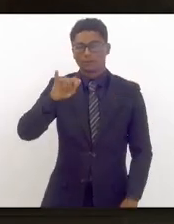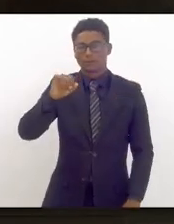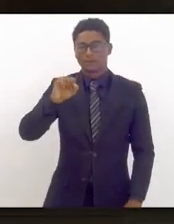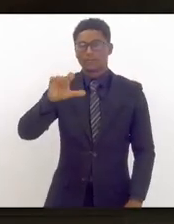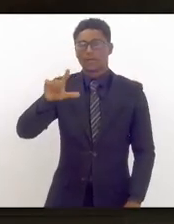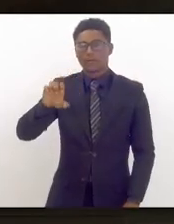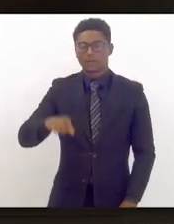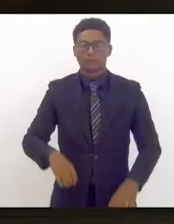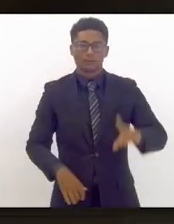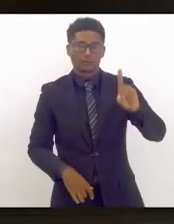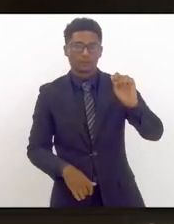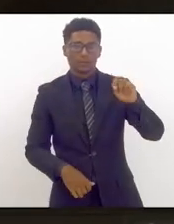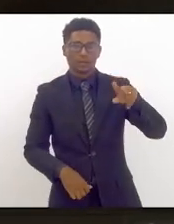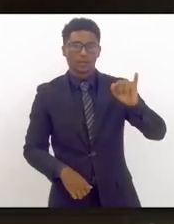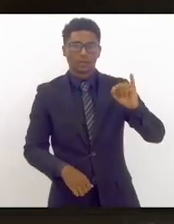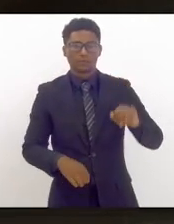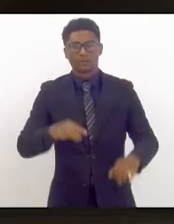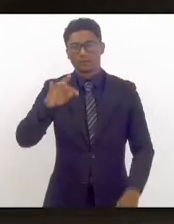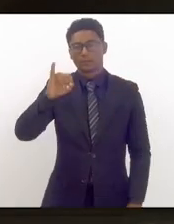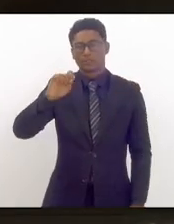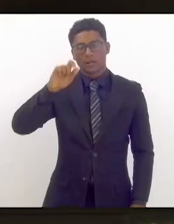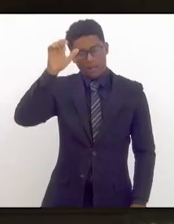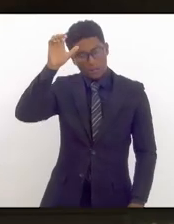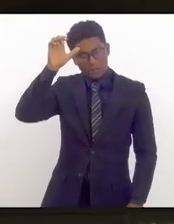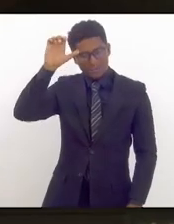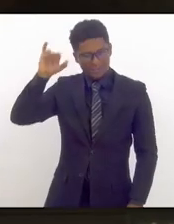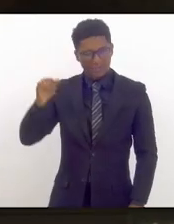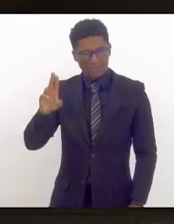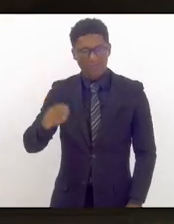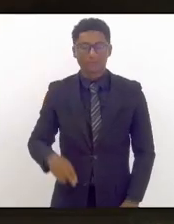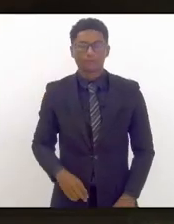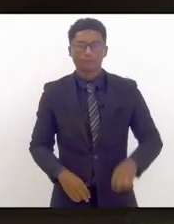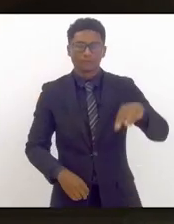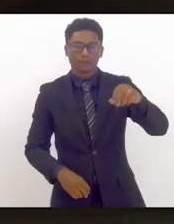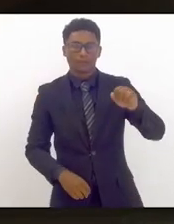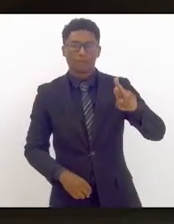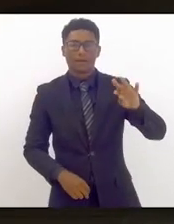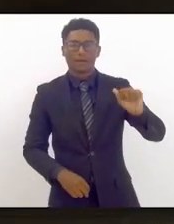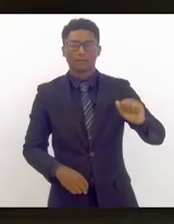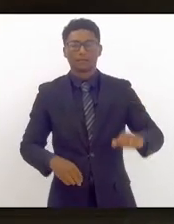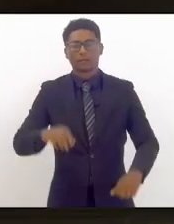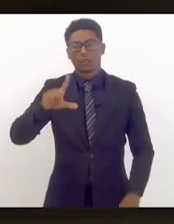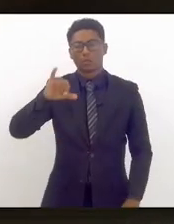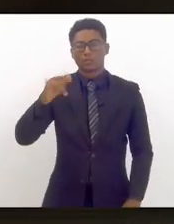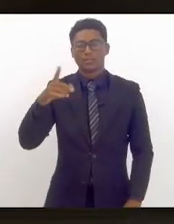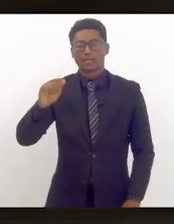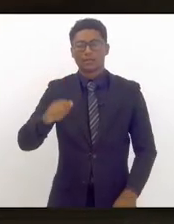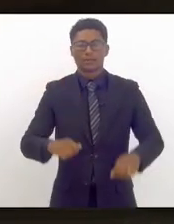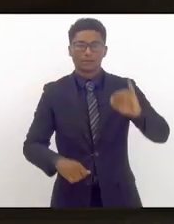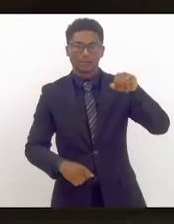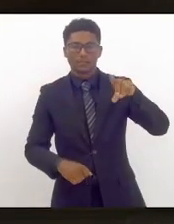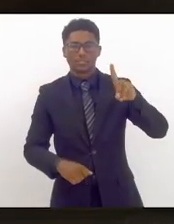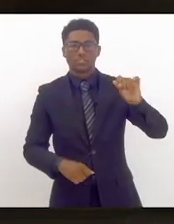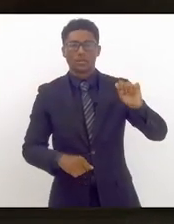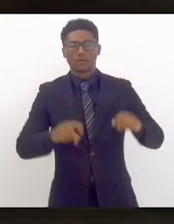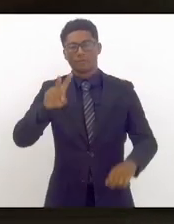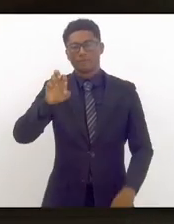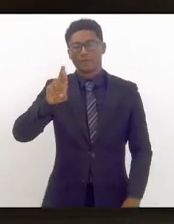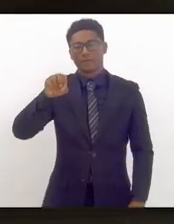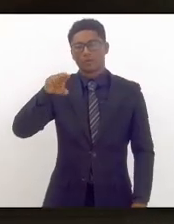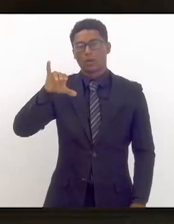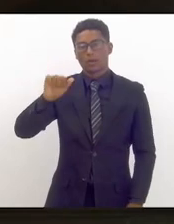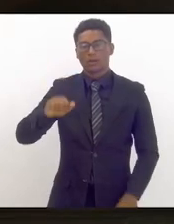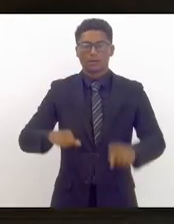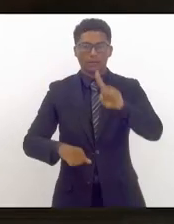Monteiro, Dani Balbi, Tia Ju, Marta Rocha, Lucinha, Índia Armelau, Verônica Lima,